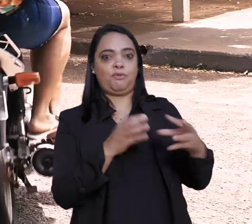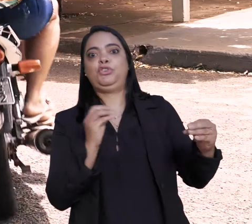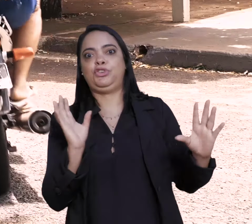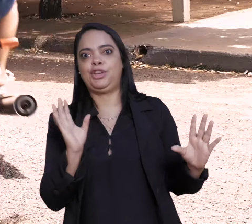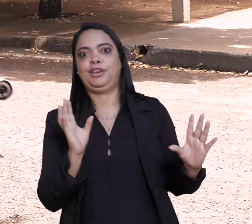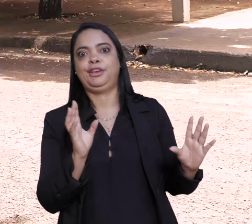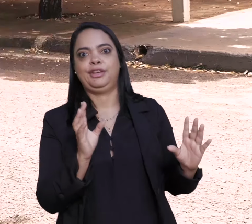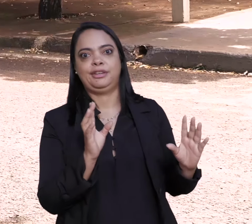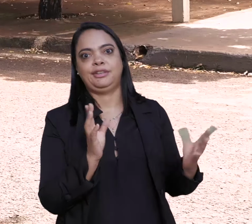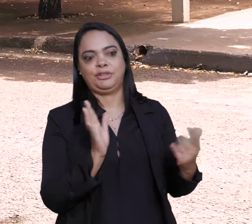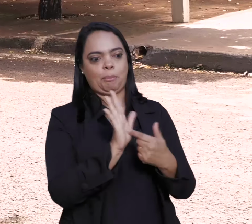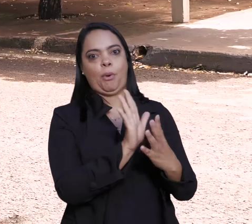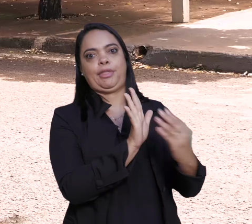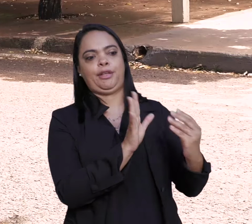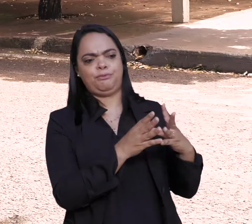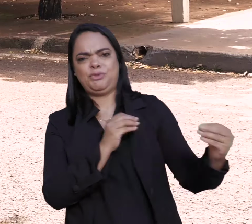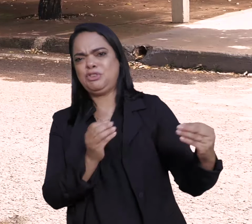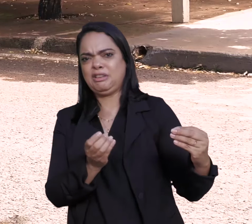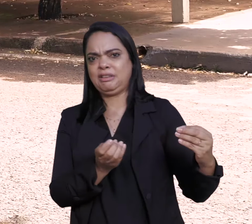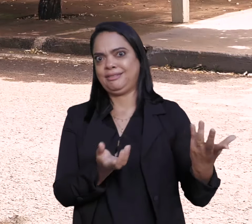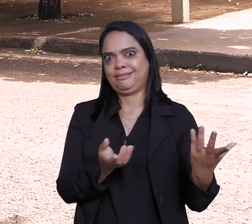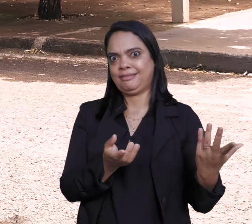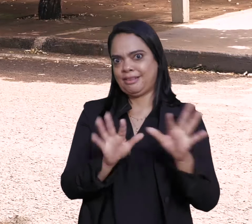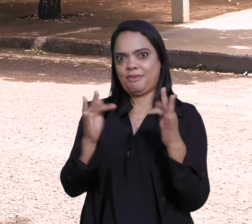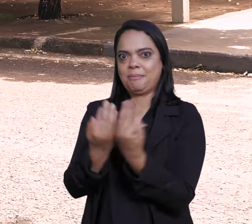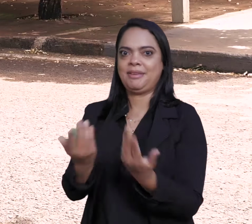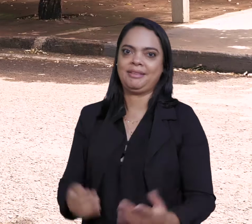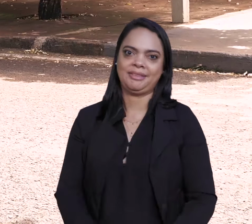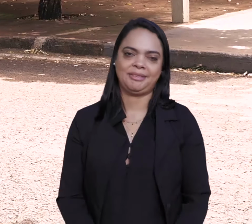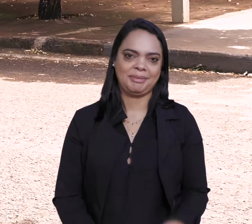consegue fugir de alguns modelos, né, de estrutura familiar.